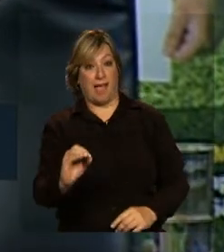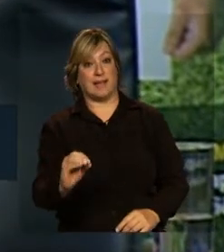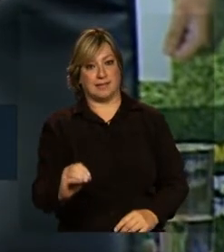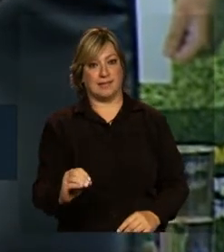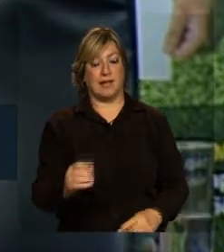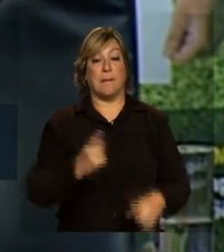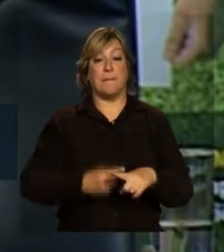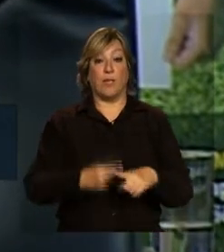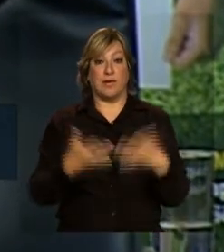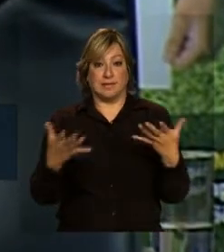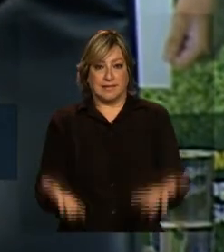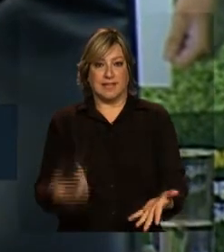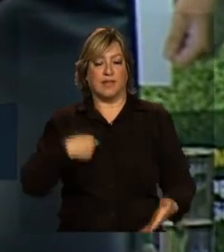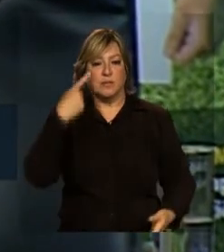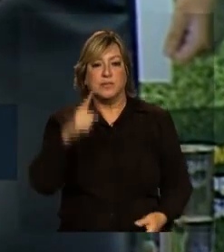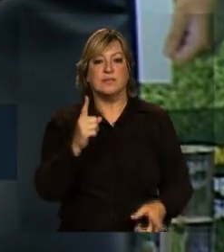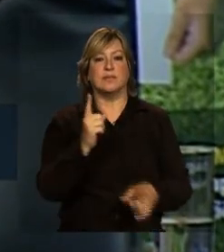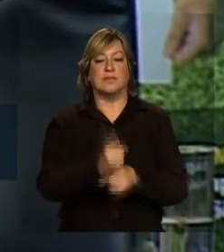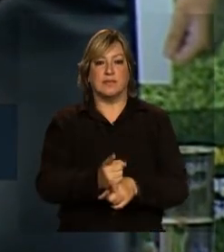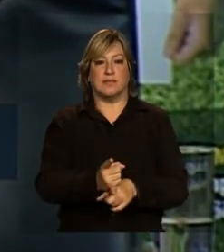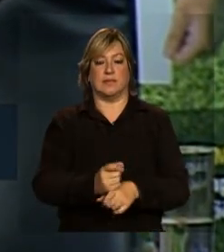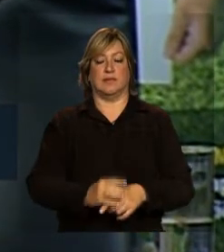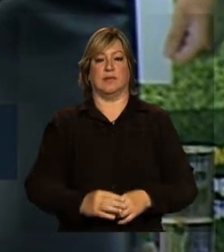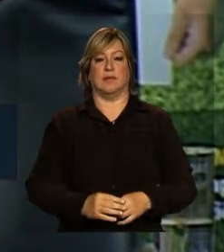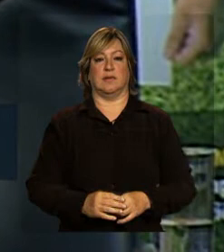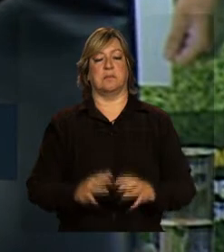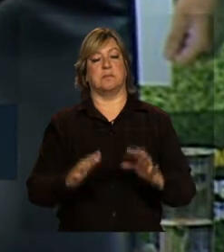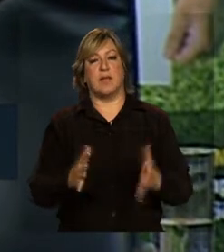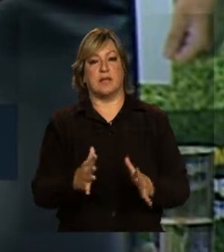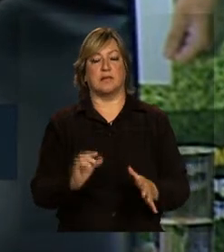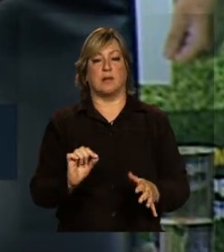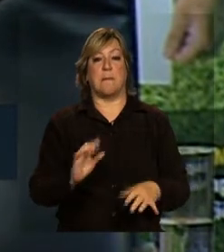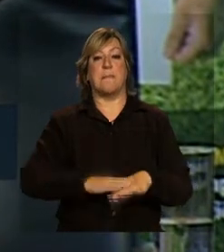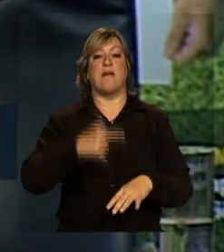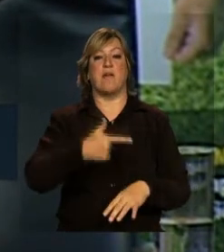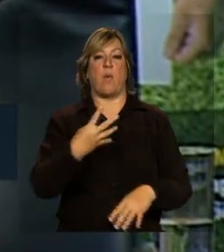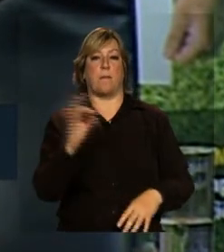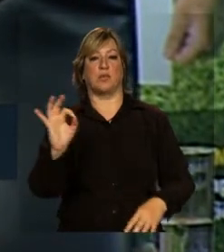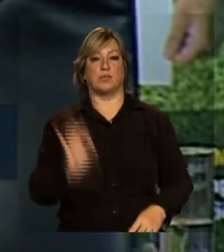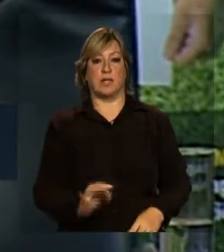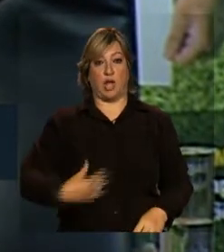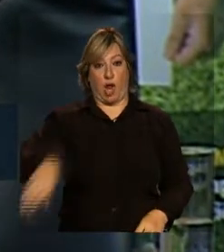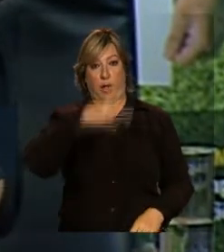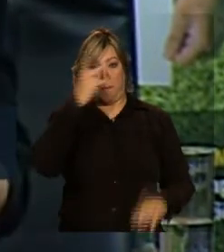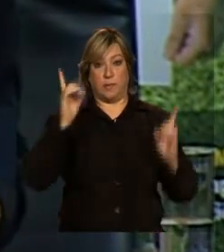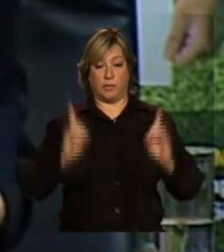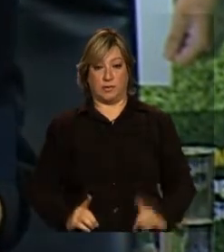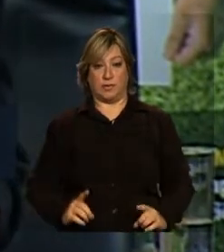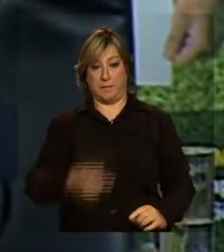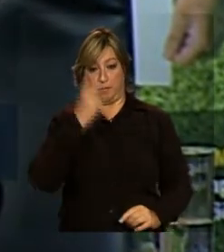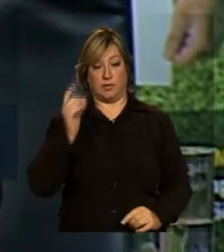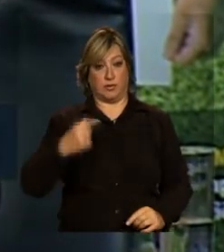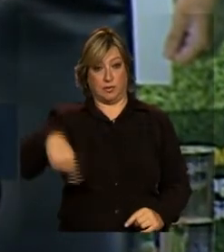nesse sentido, quando identificamos que cerca de mais de 24% da nossa população respondeu,